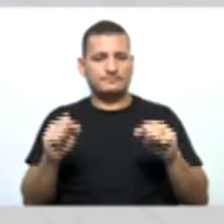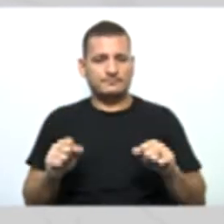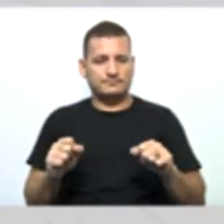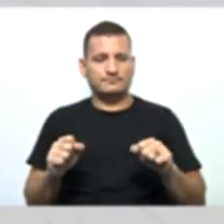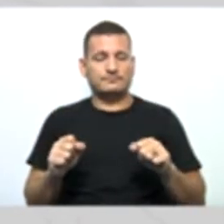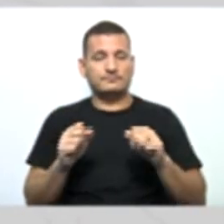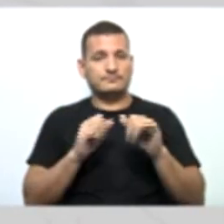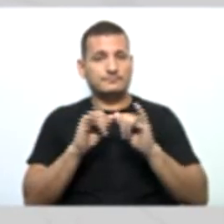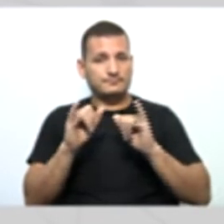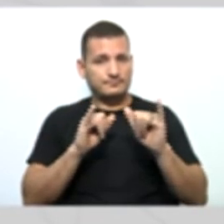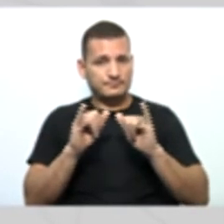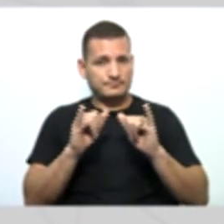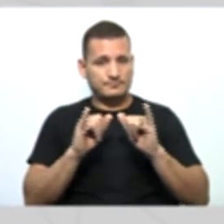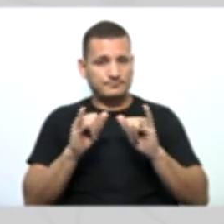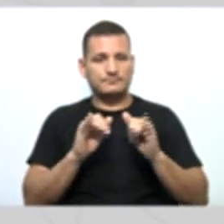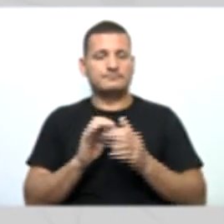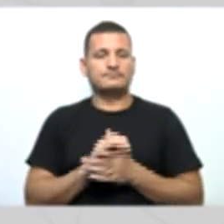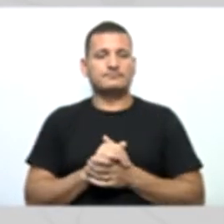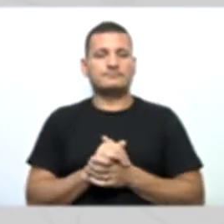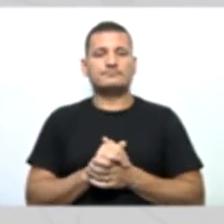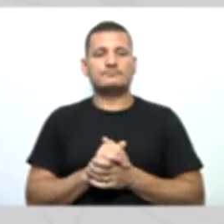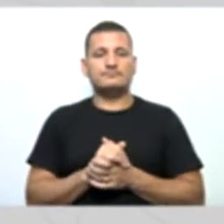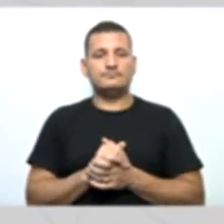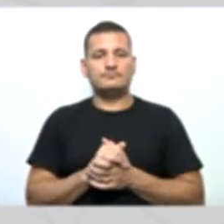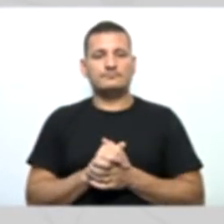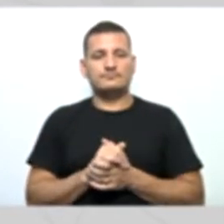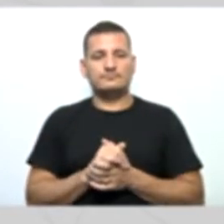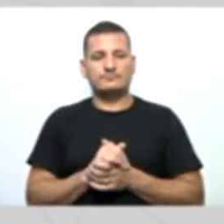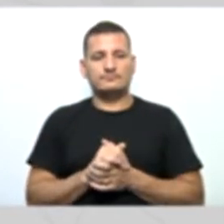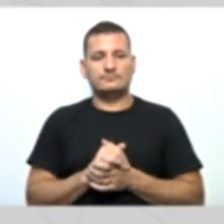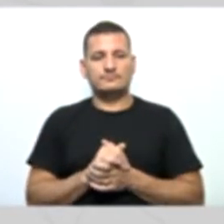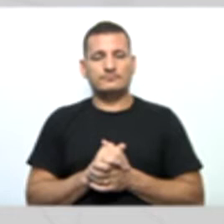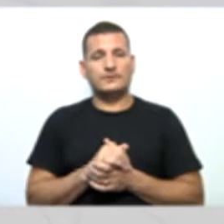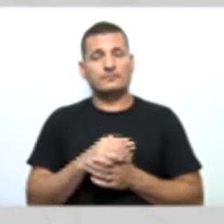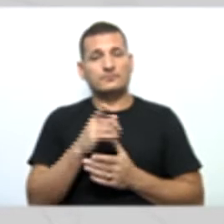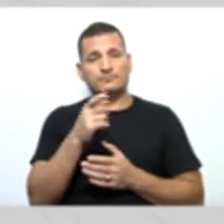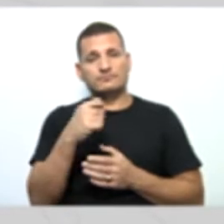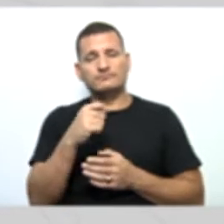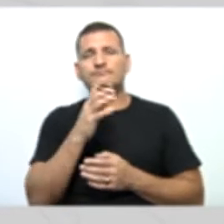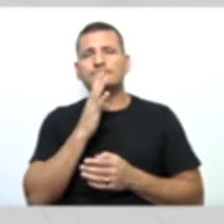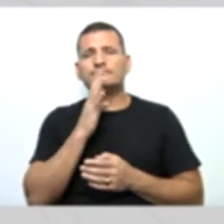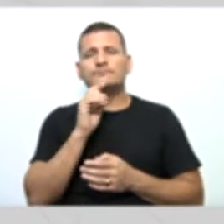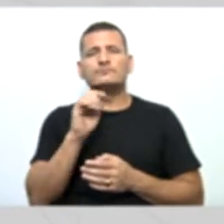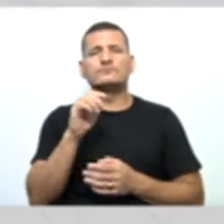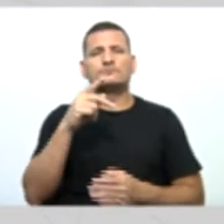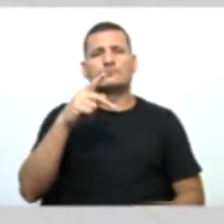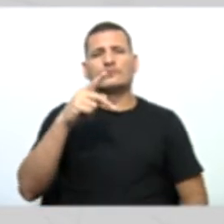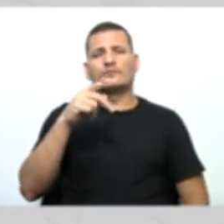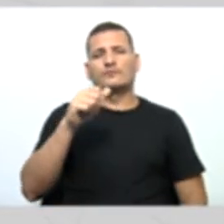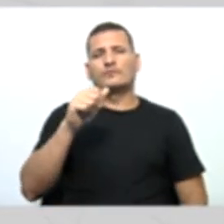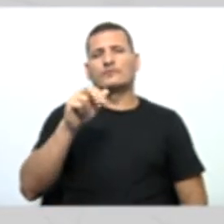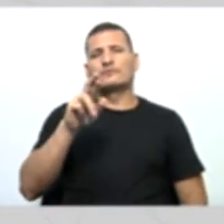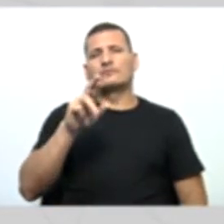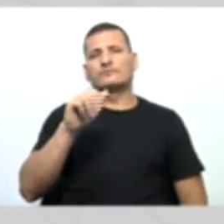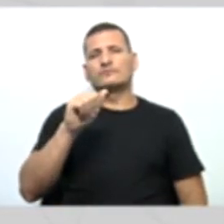de informática, o sistema de informação. Primeiro, você precisa saber o que é um paradigma.